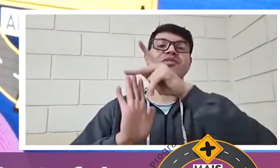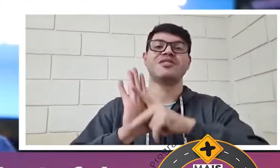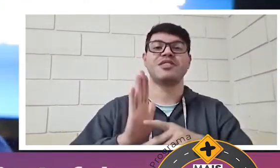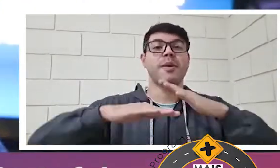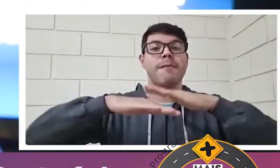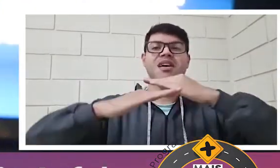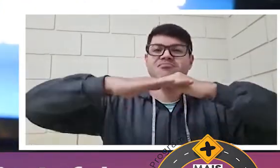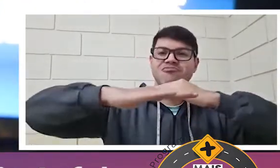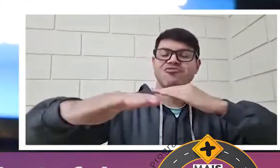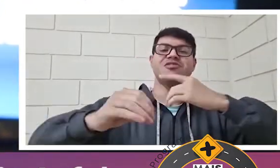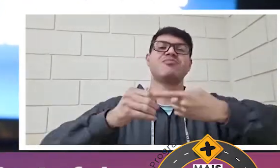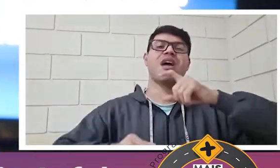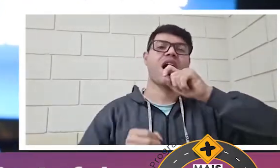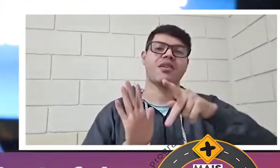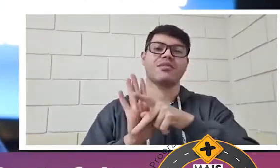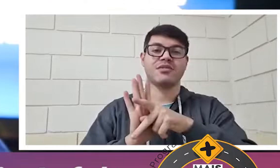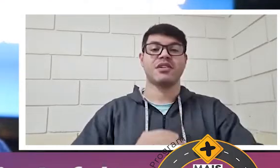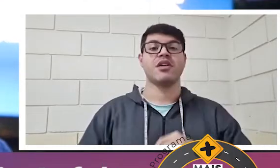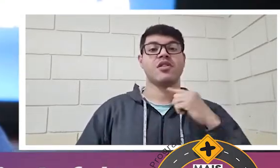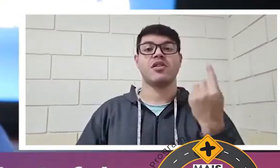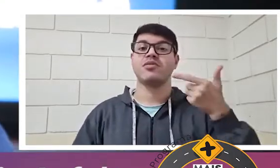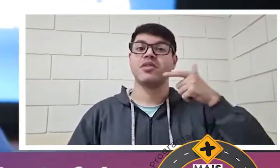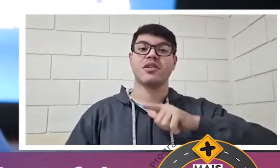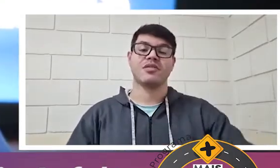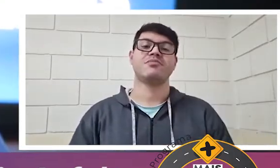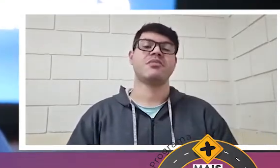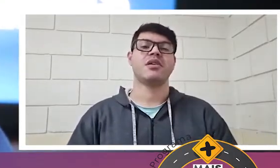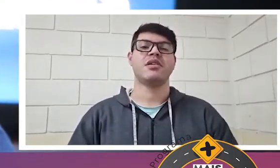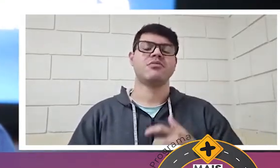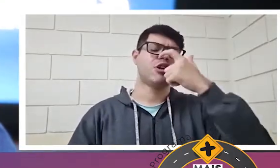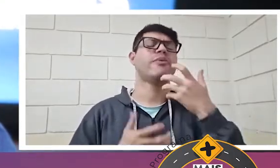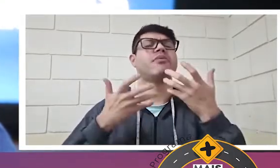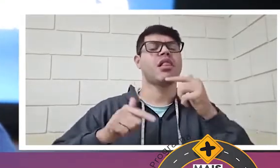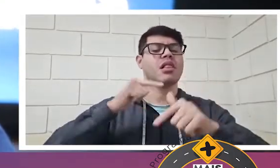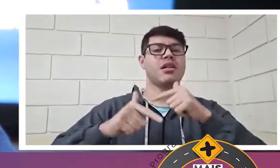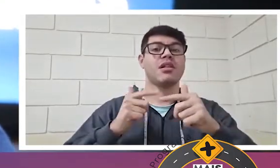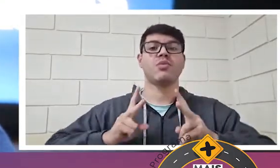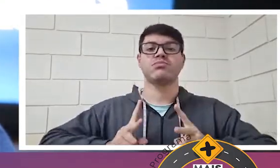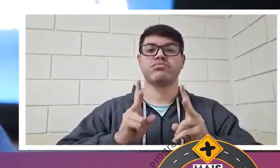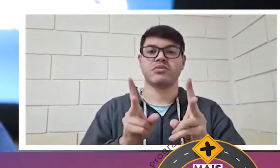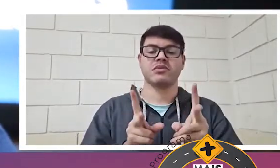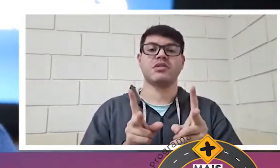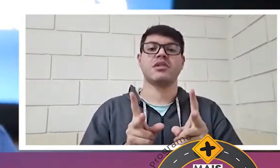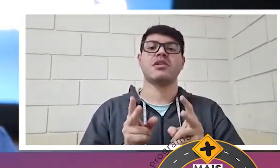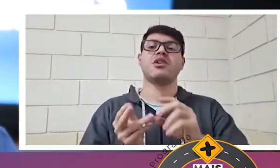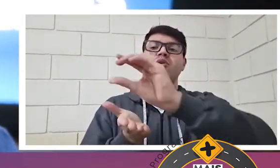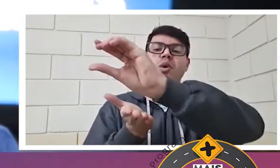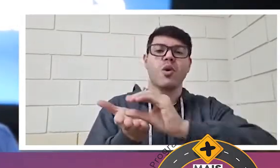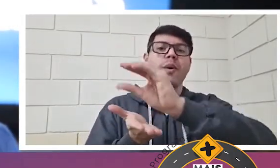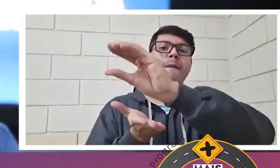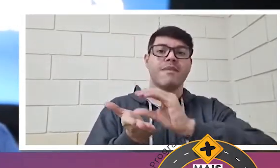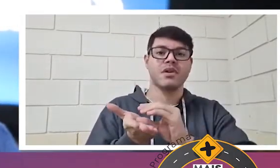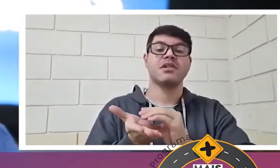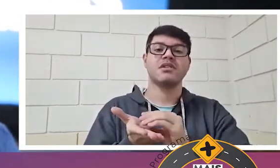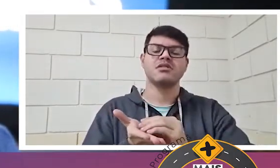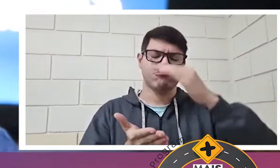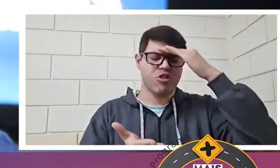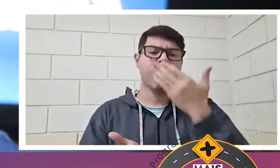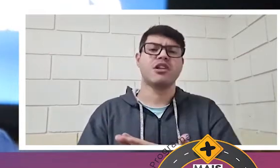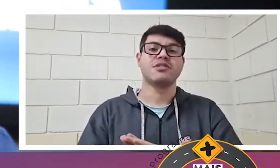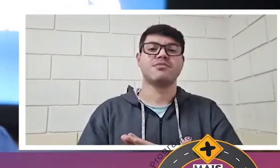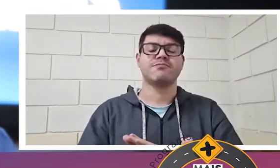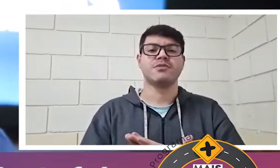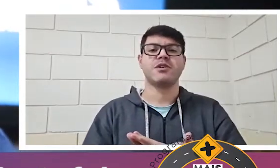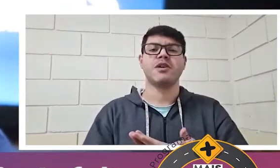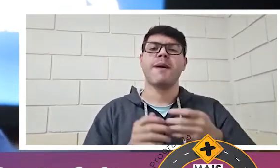Araras até agora mais 10 milhões que nós conseguimos e vou continuar trabalhando para conseguir ainda mais recurso que eu tenho certeza e